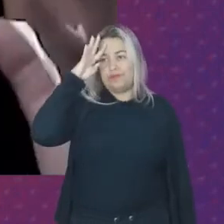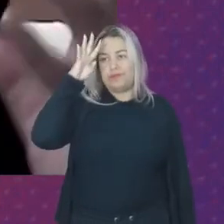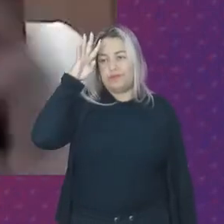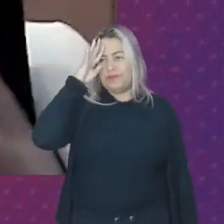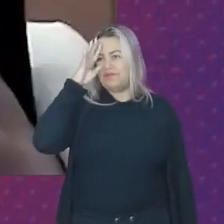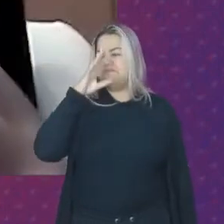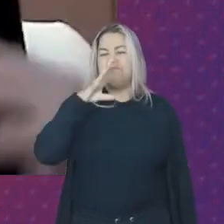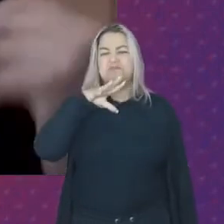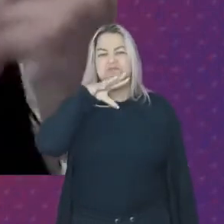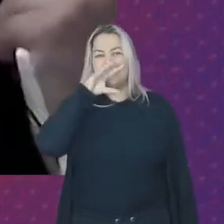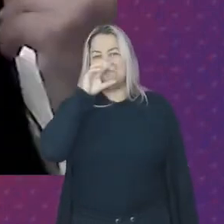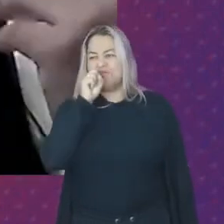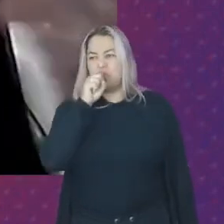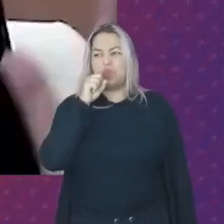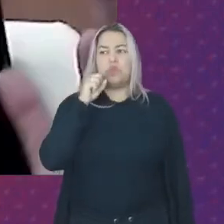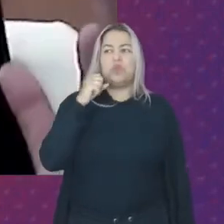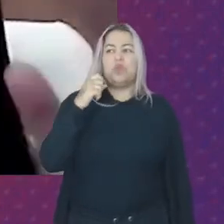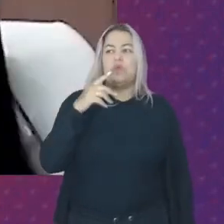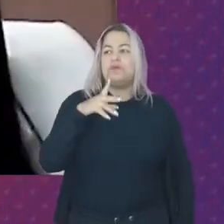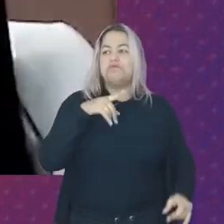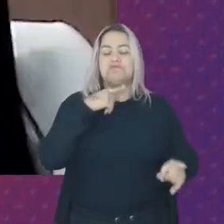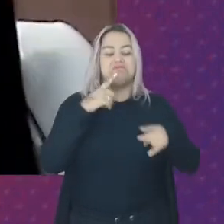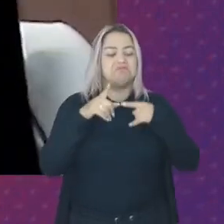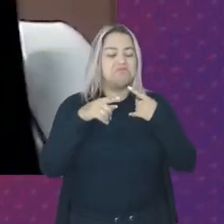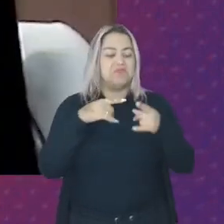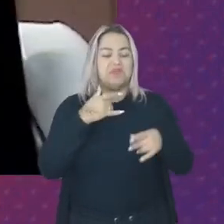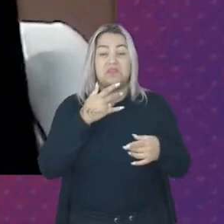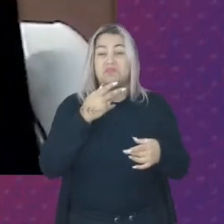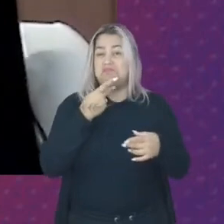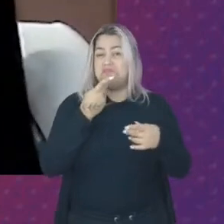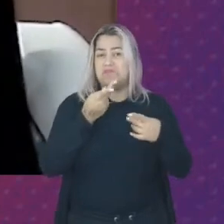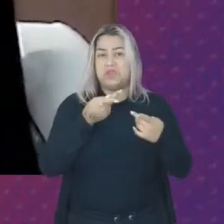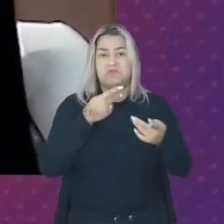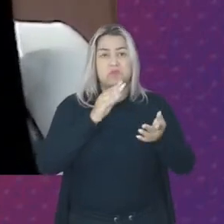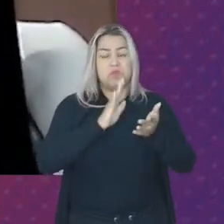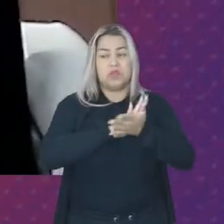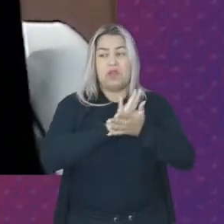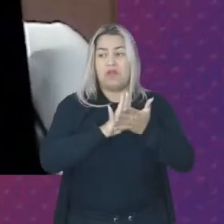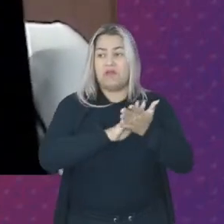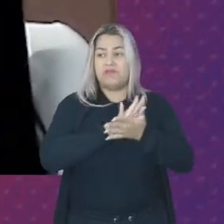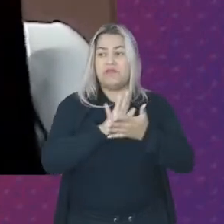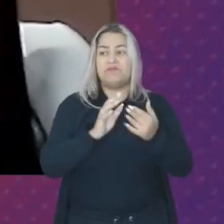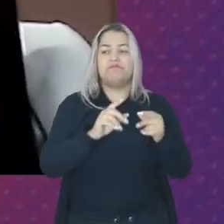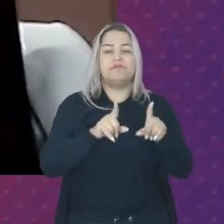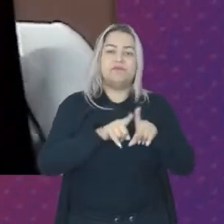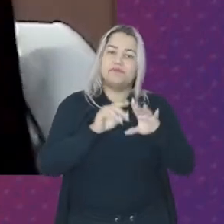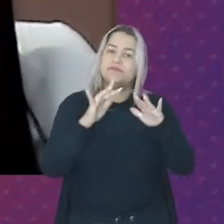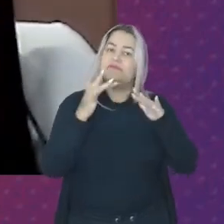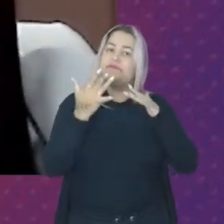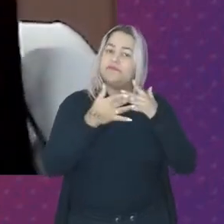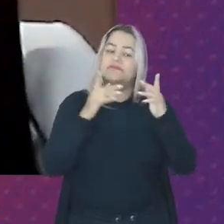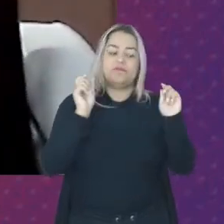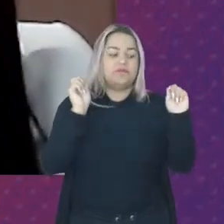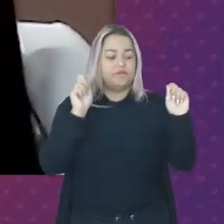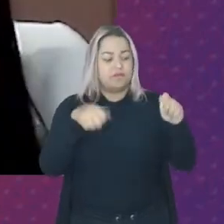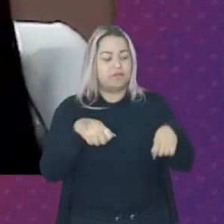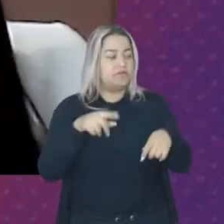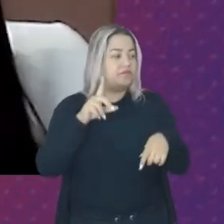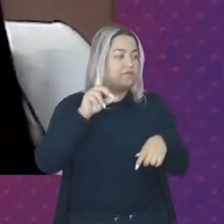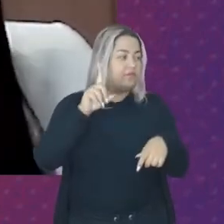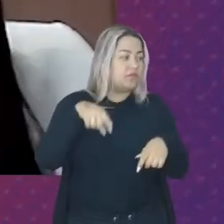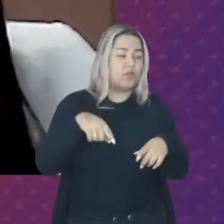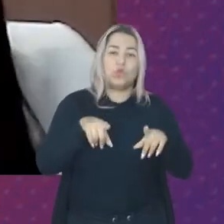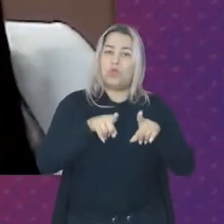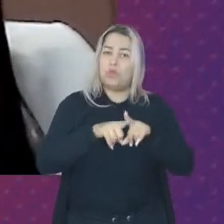não fede nem cheira, que ninguém liga para o que ele fala. Então, as suas redes sociais precisam ser